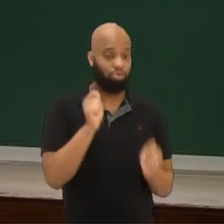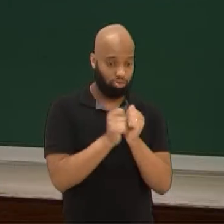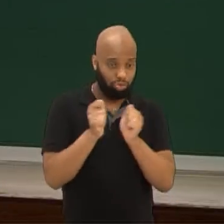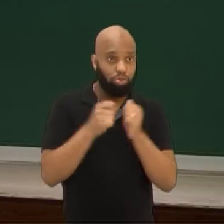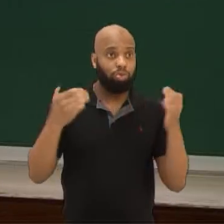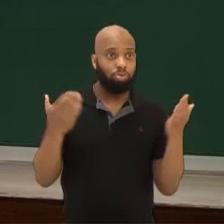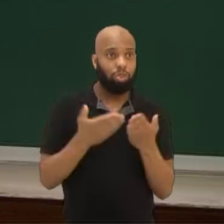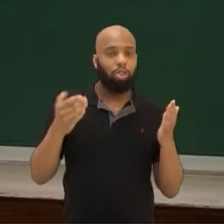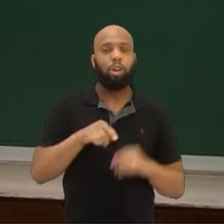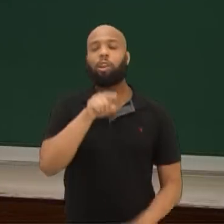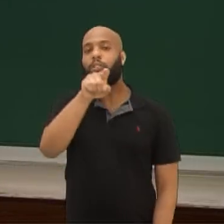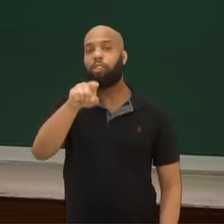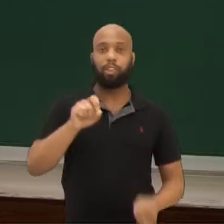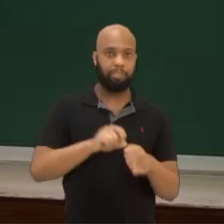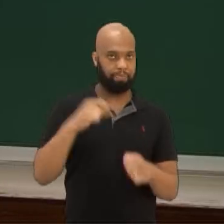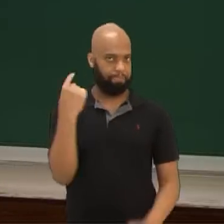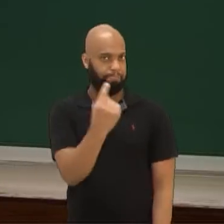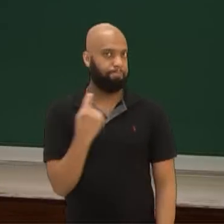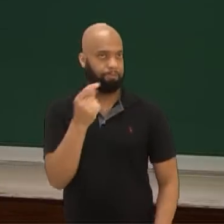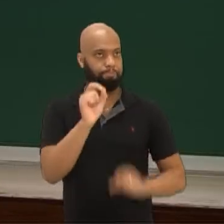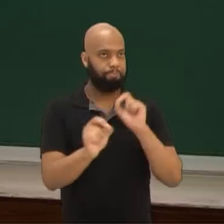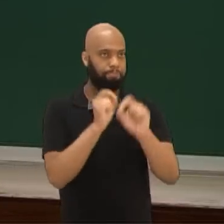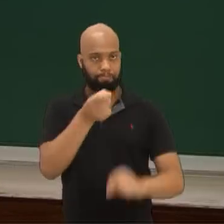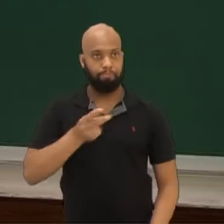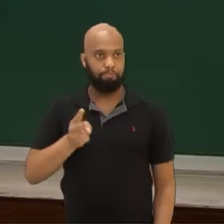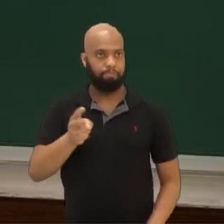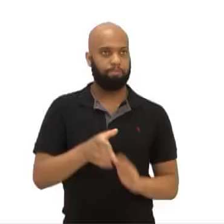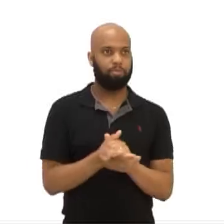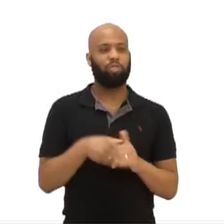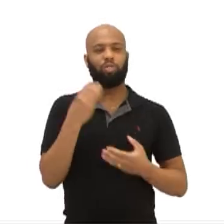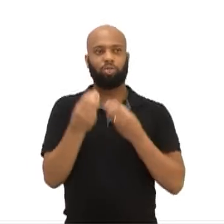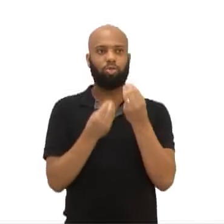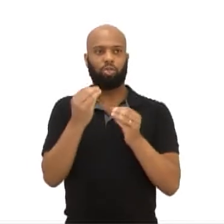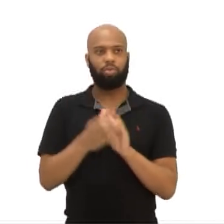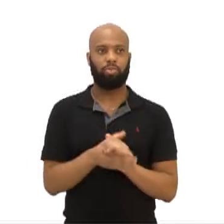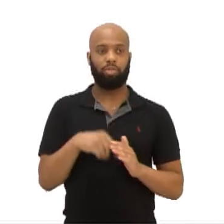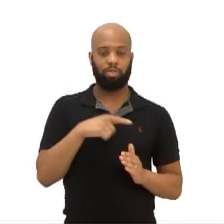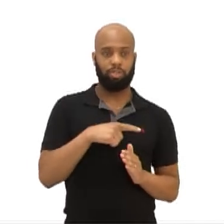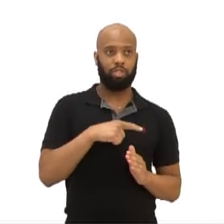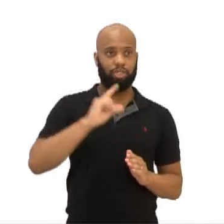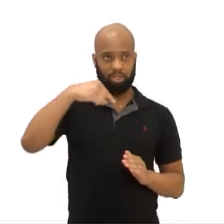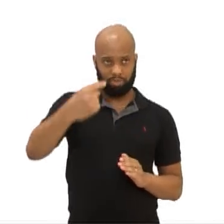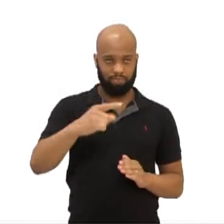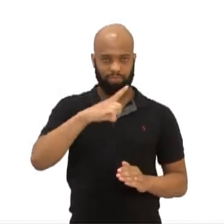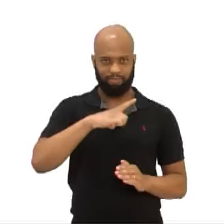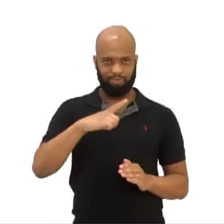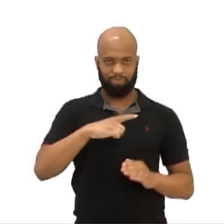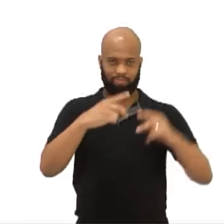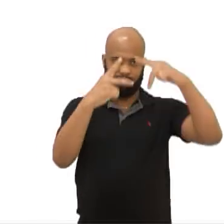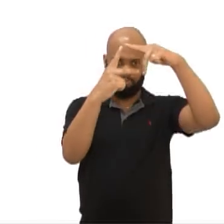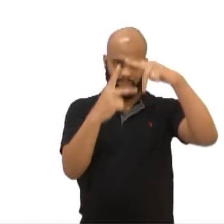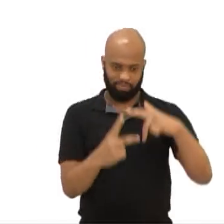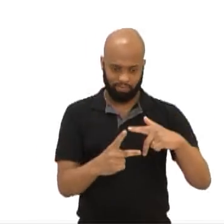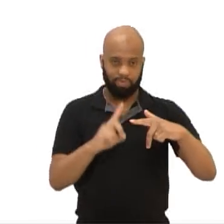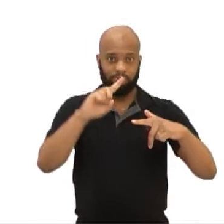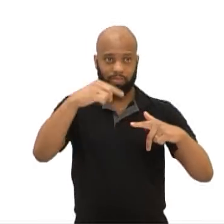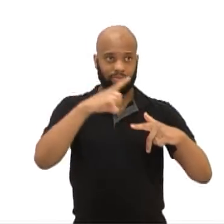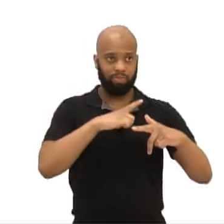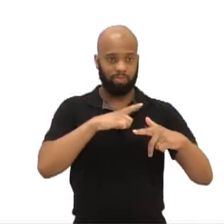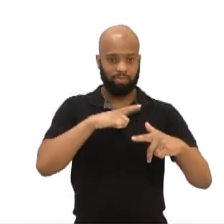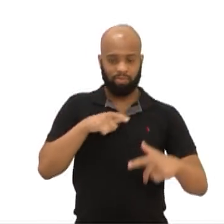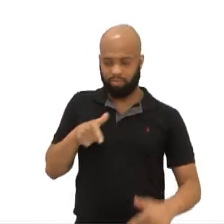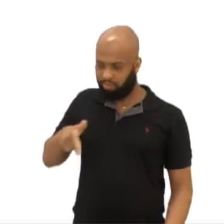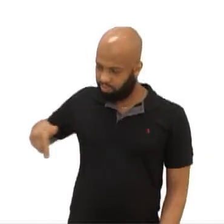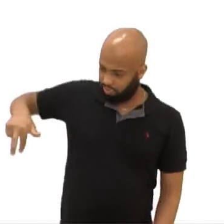Agora, o segundo vocês fizeram no caderno de vocês. Olha como que a prof colocou aqui. Então, depois que ele percorreu as duas casas, ele